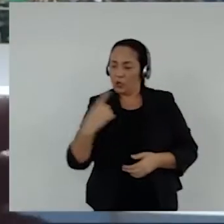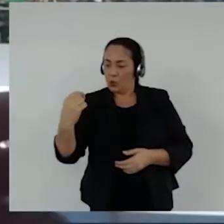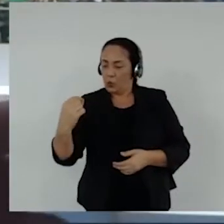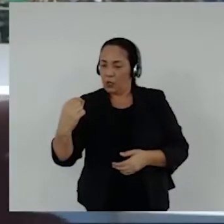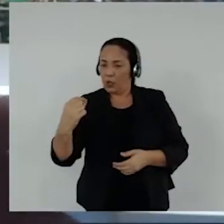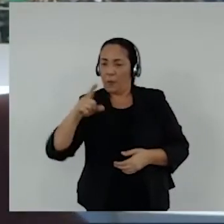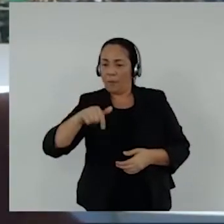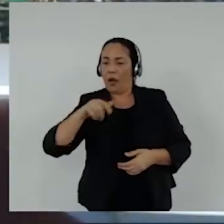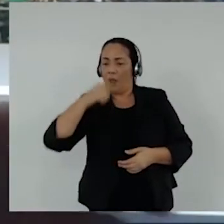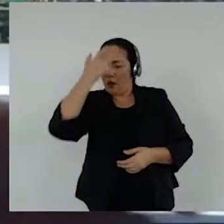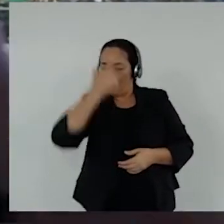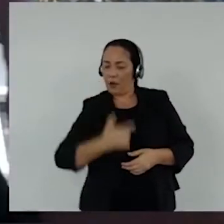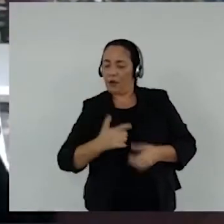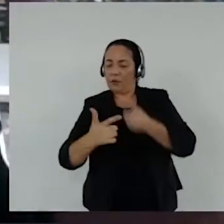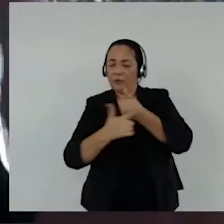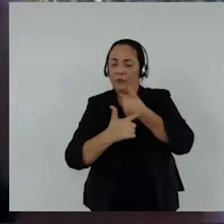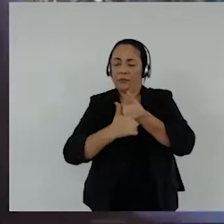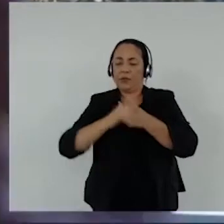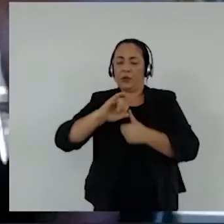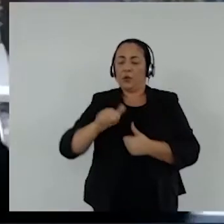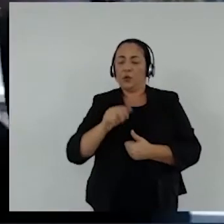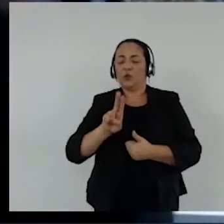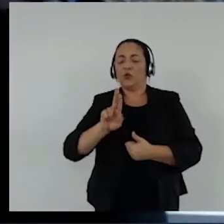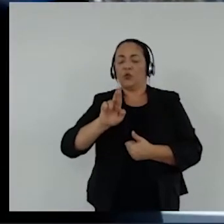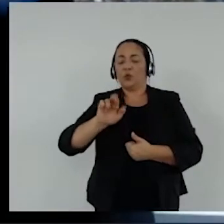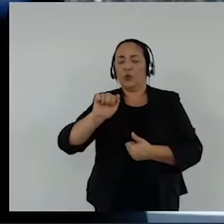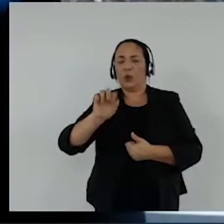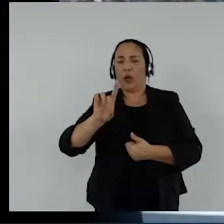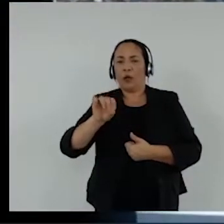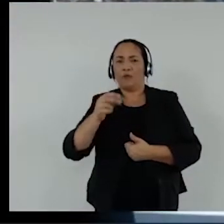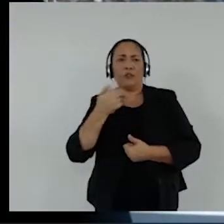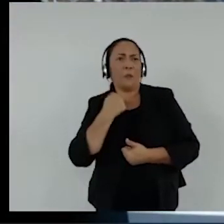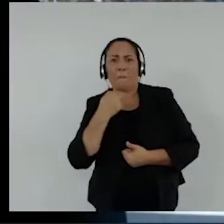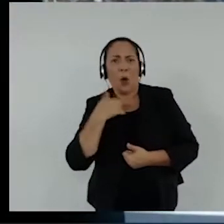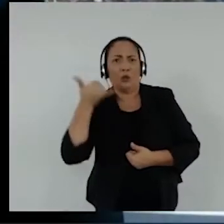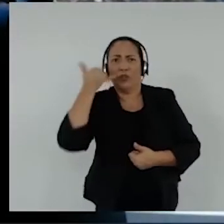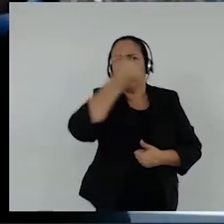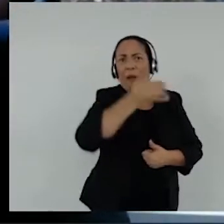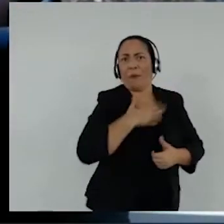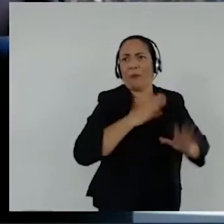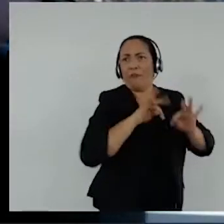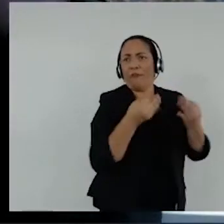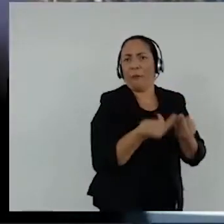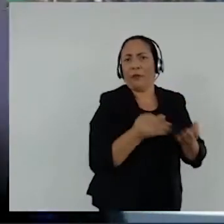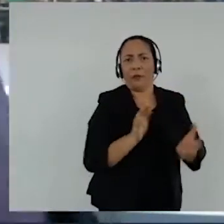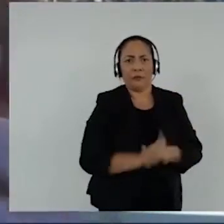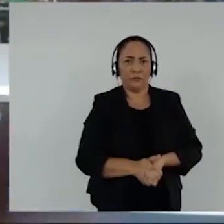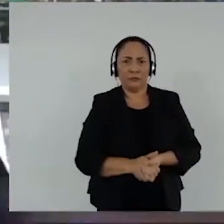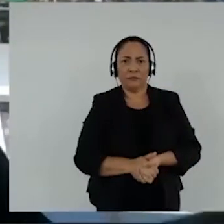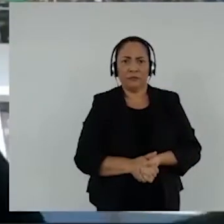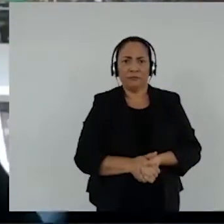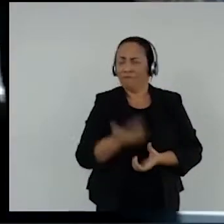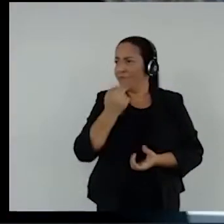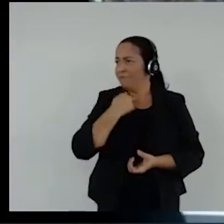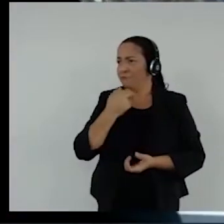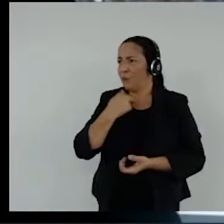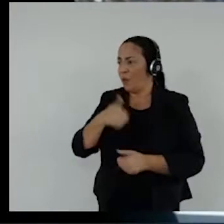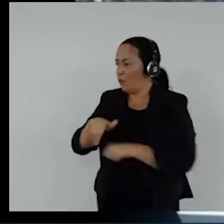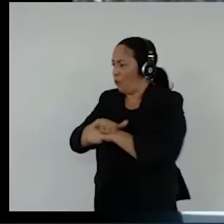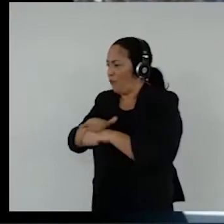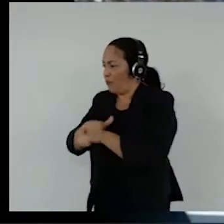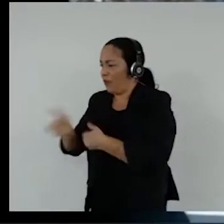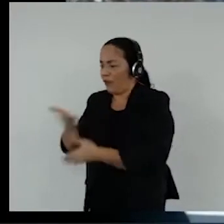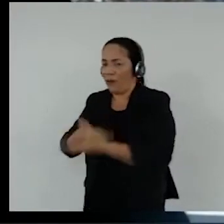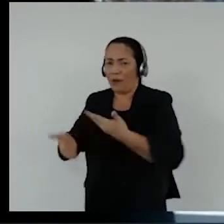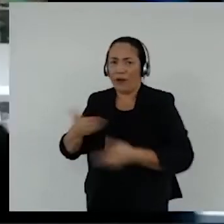Aí, o oficial de justiça já acompanha, ele faz a ligação para a família, olha, fui escolhido, não vou jantar em casa. Ontem, no evento do CNJ,